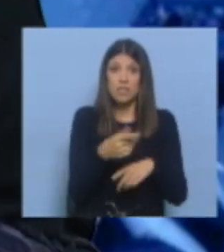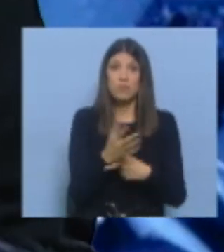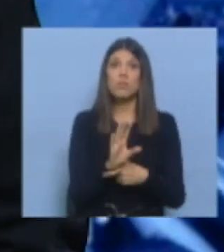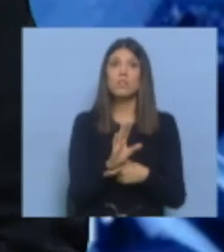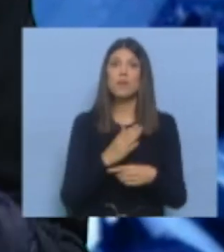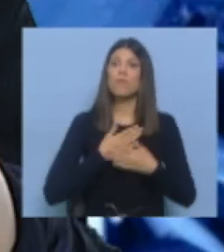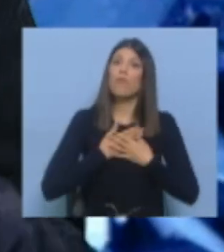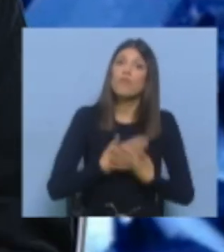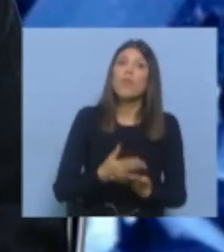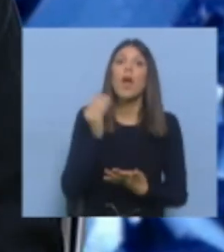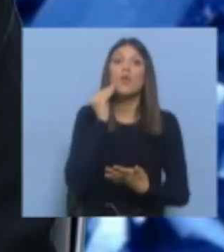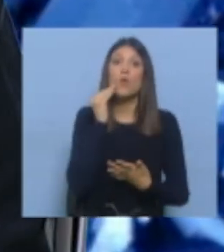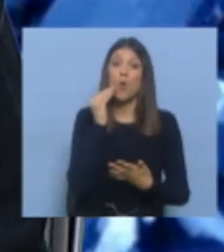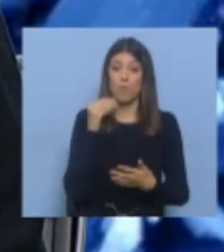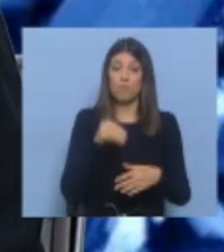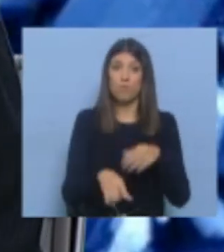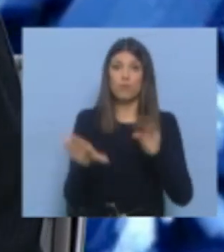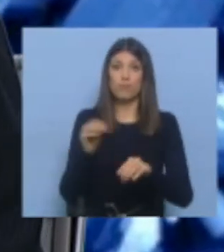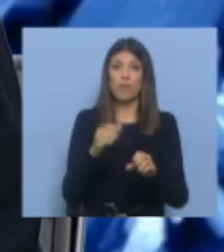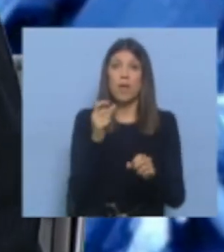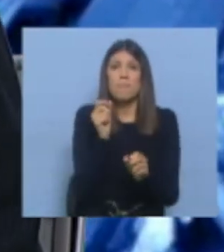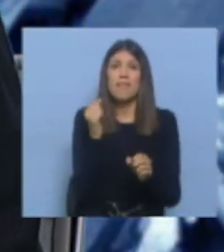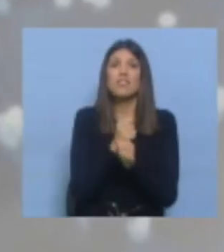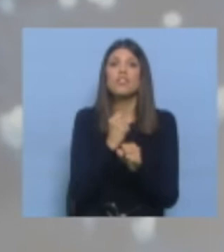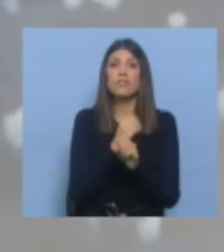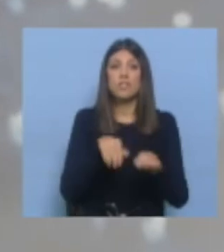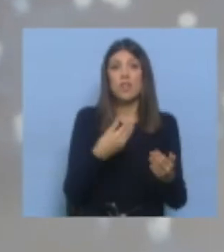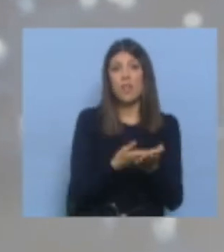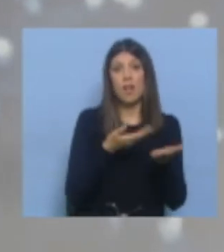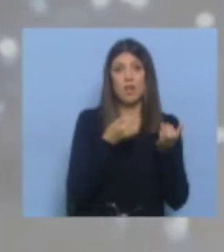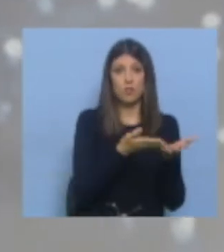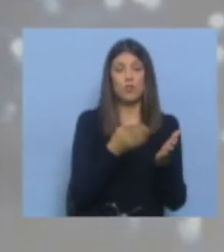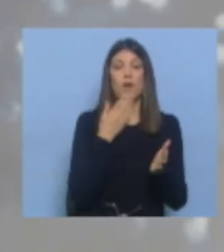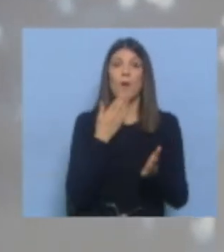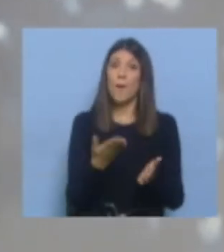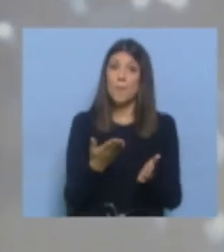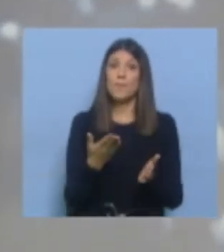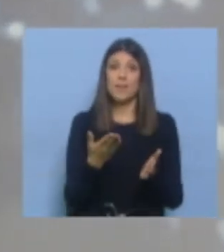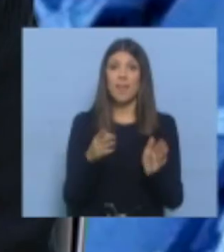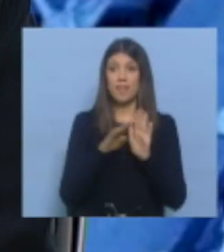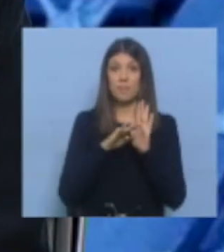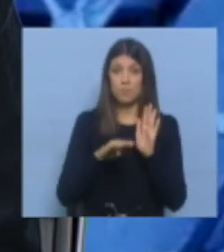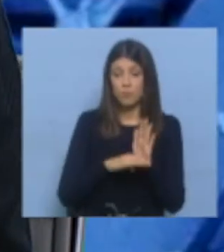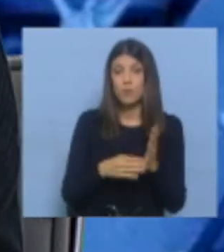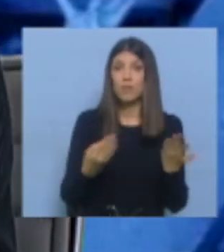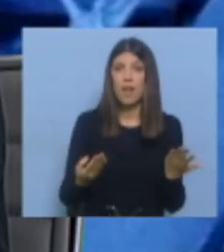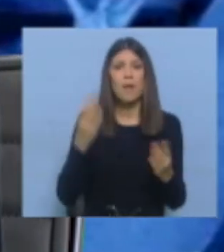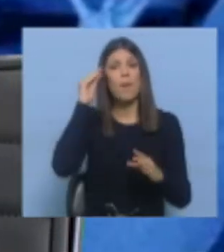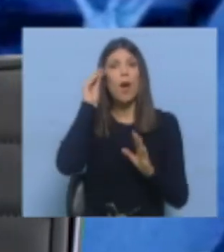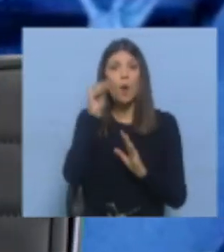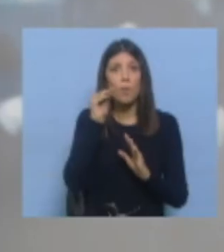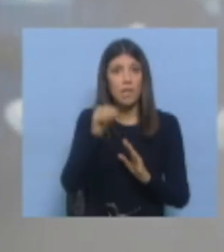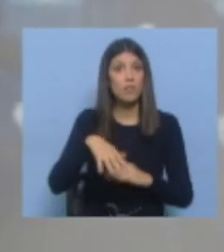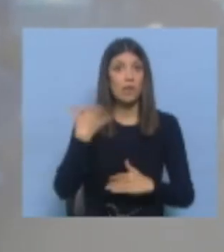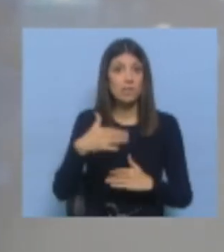o voluntariado nesse tipo de pequenos serviços. Muito bem, Graça Franca, obrigado por ter estado hoje aqui entre nós no programa Eclésia, e ficam estas recomendações também.